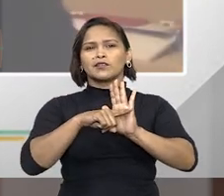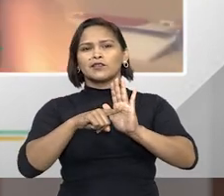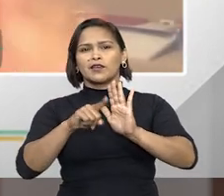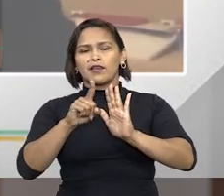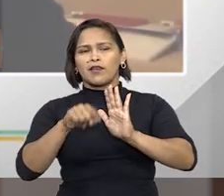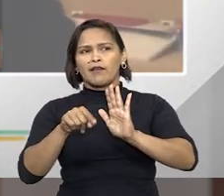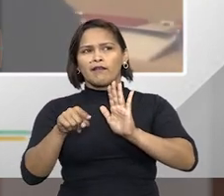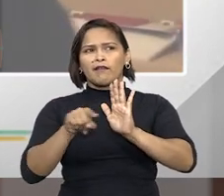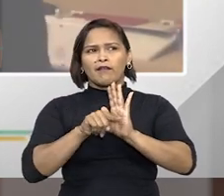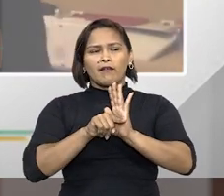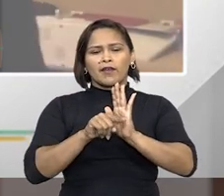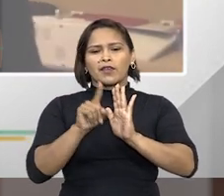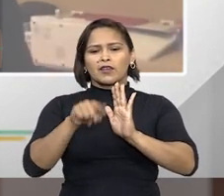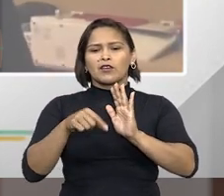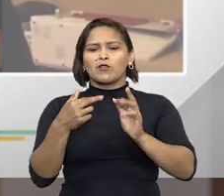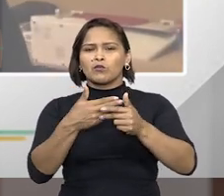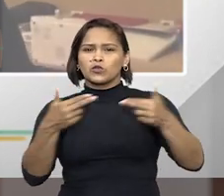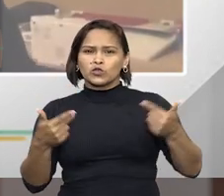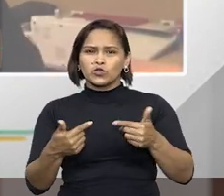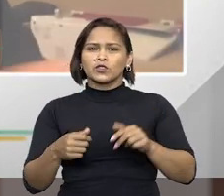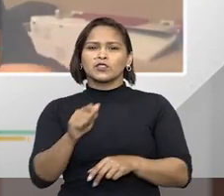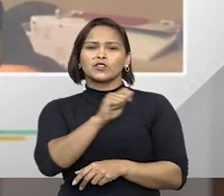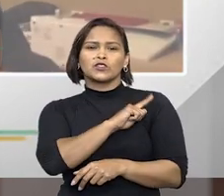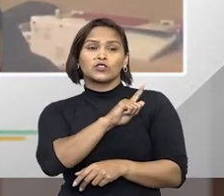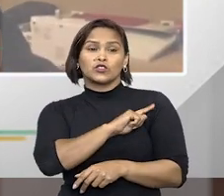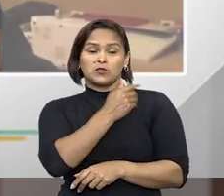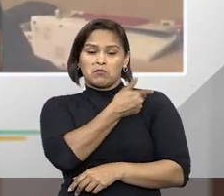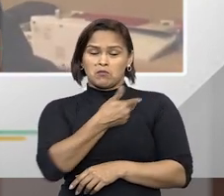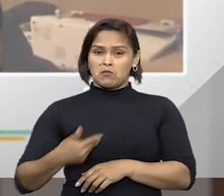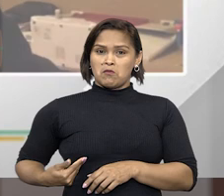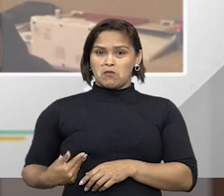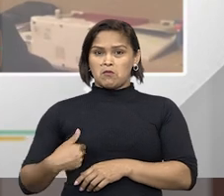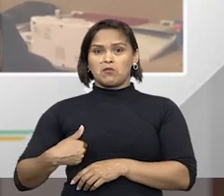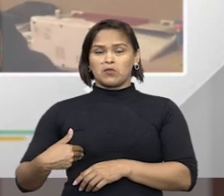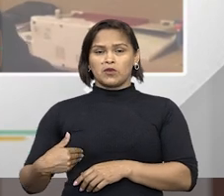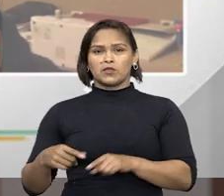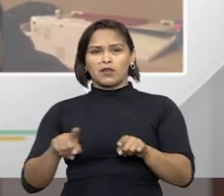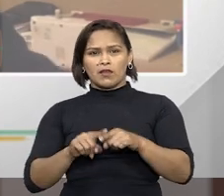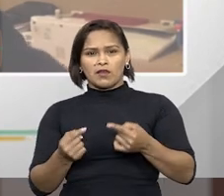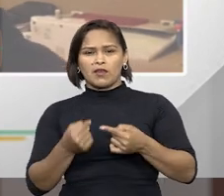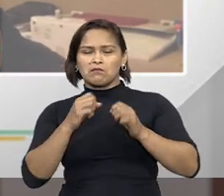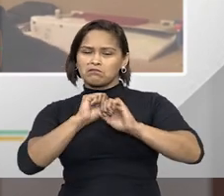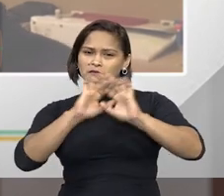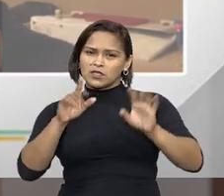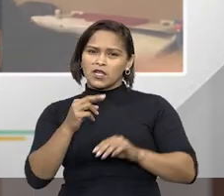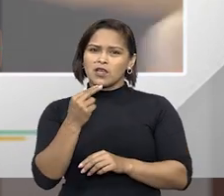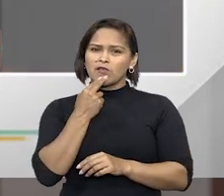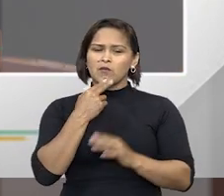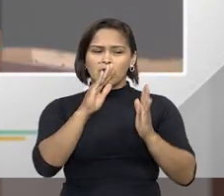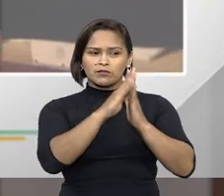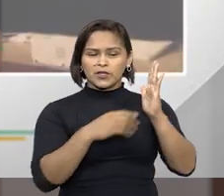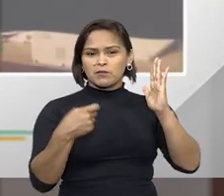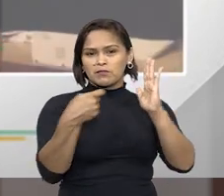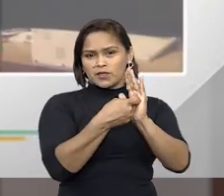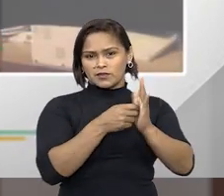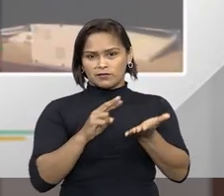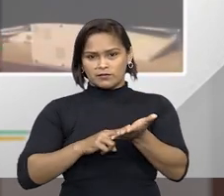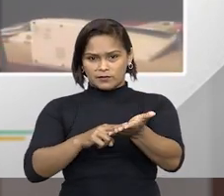por algum agente do poder público. Claro que não pode entrar o mandato de segurança